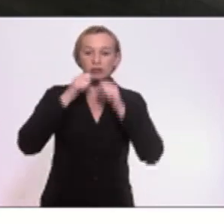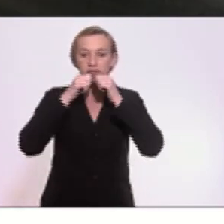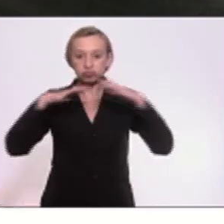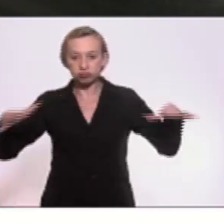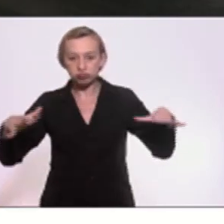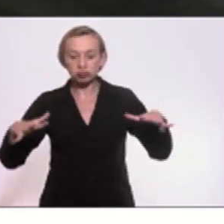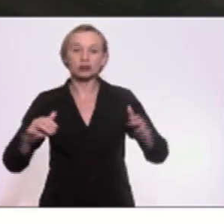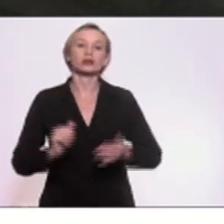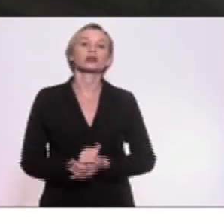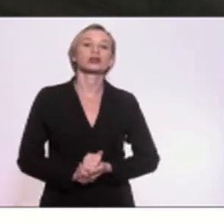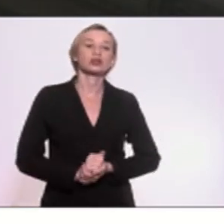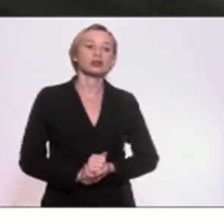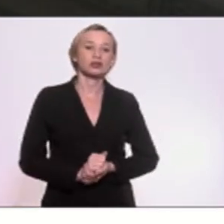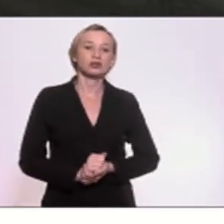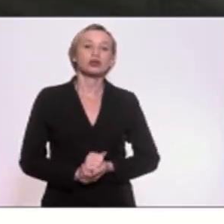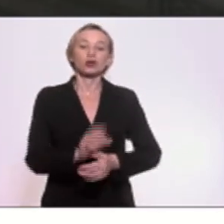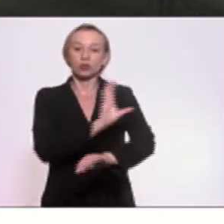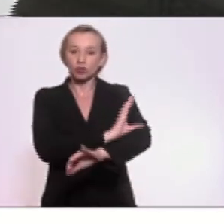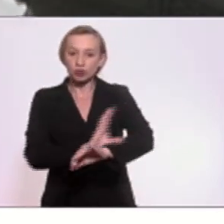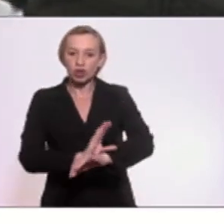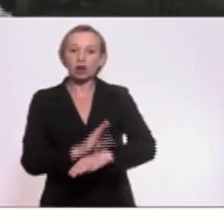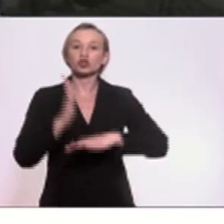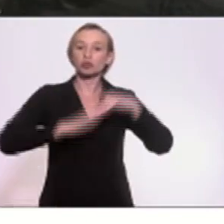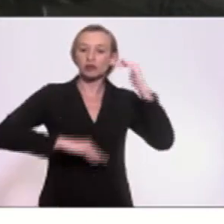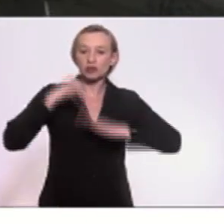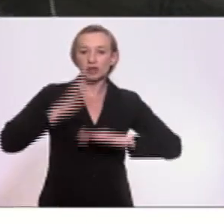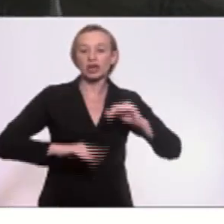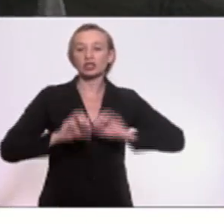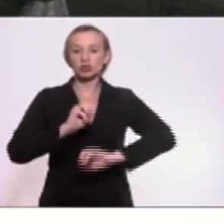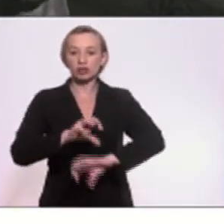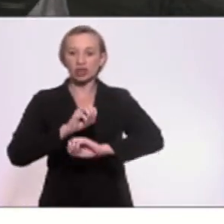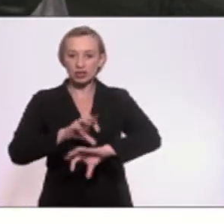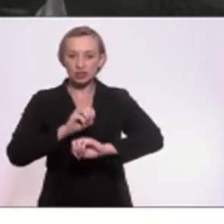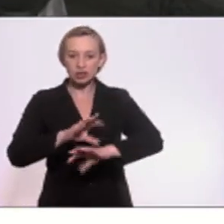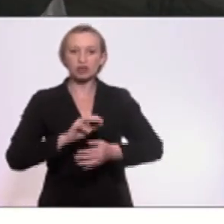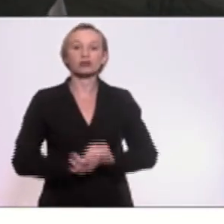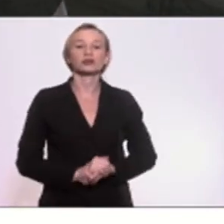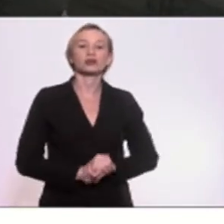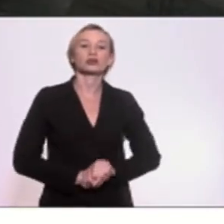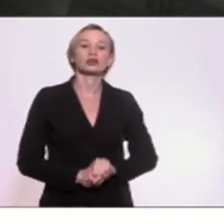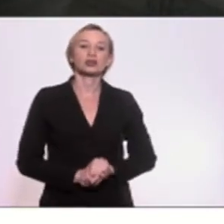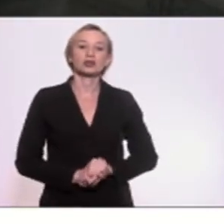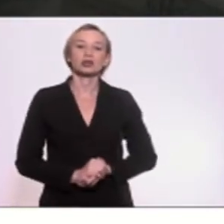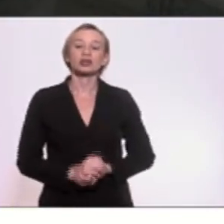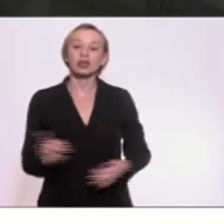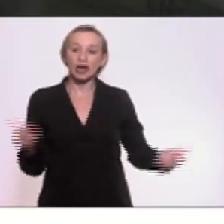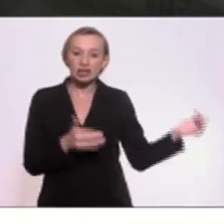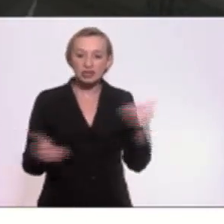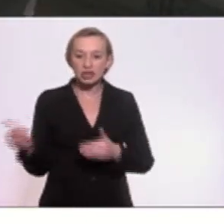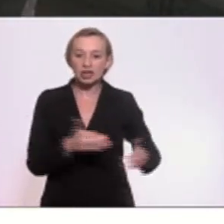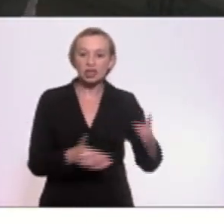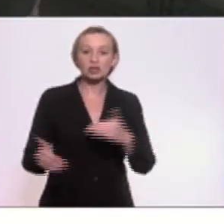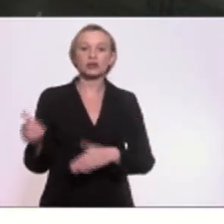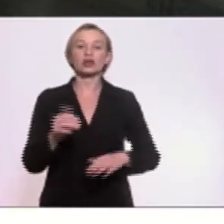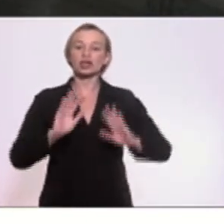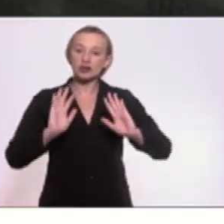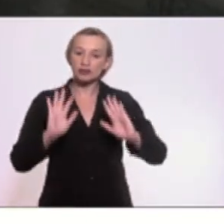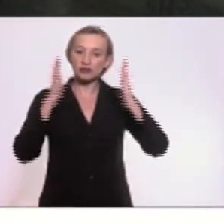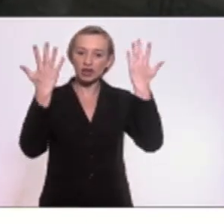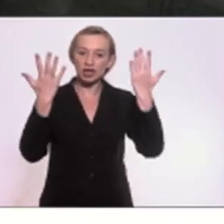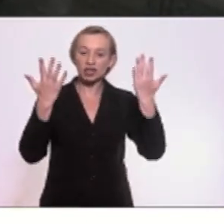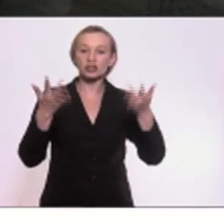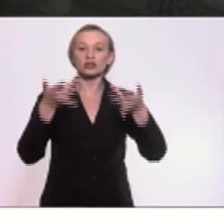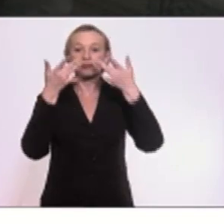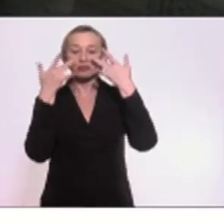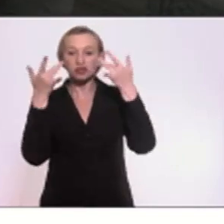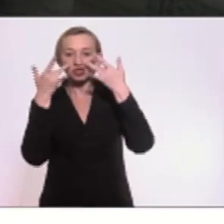ampliação do repertório cultural dos profissionais da educação que passam a ter um acesso facilitado a eventos, a manifestações